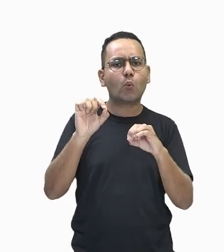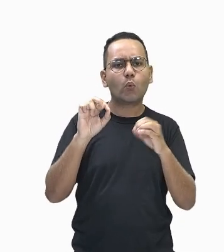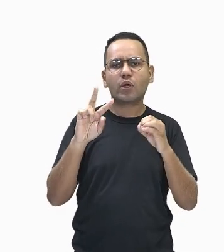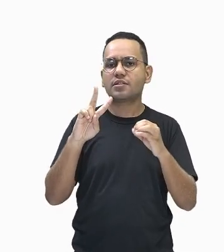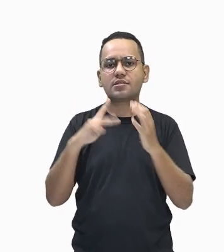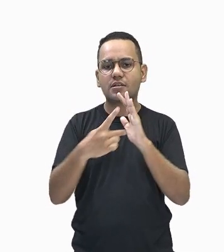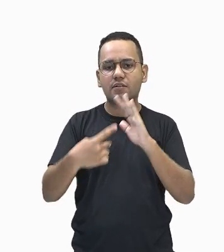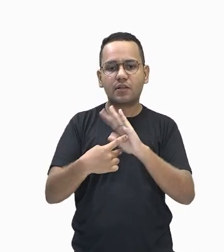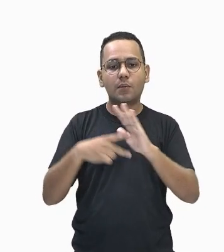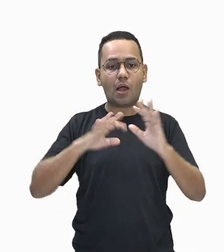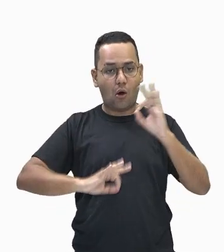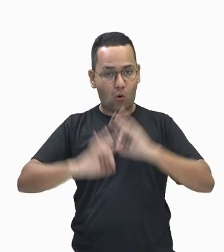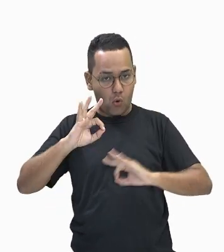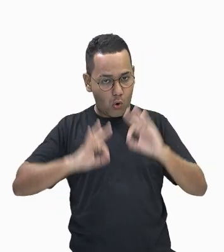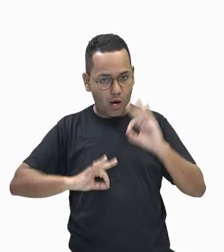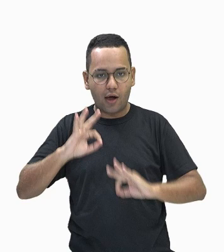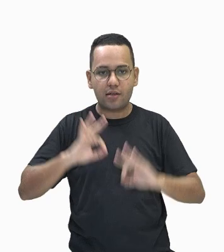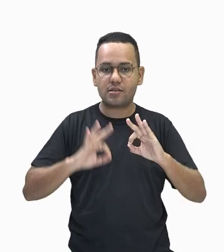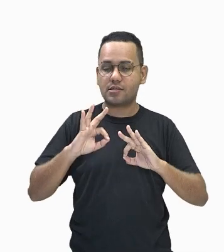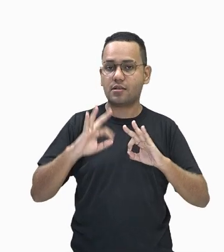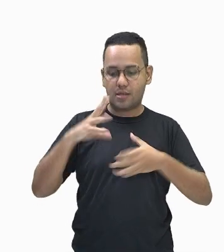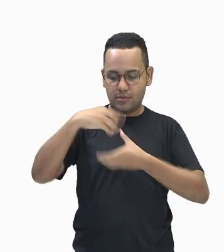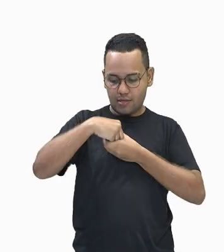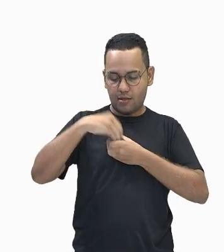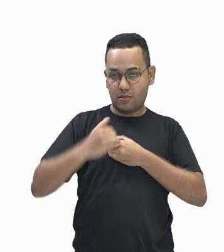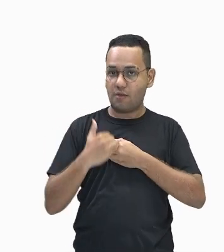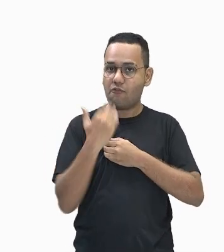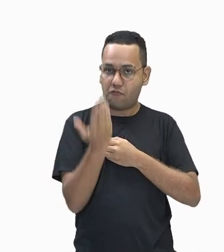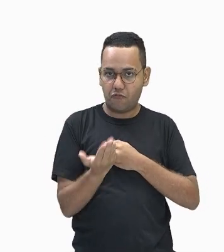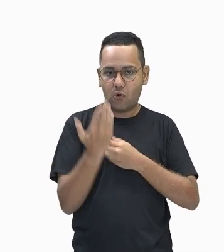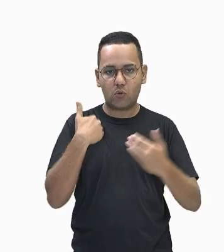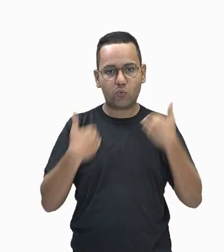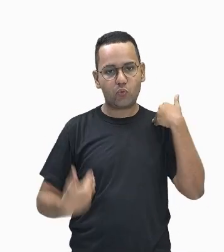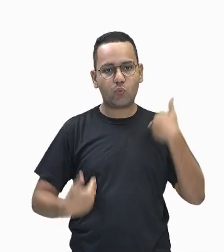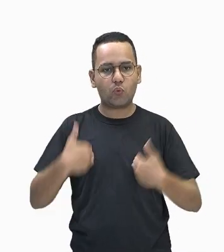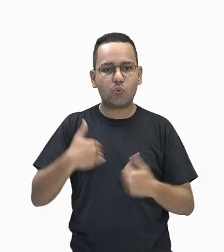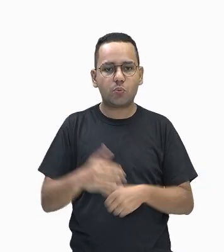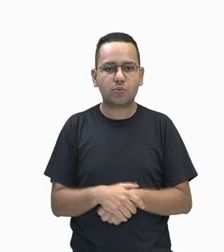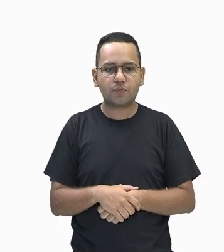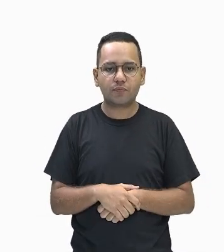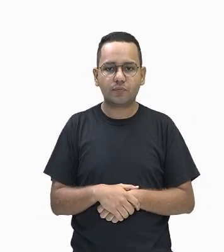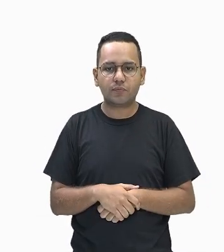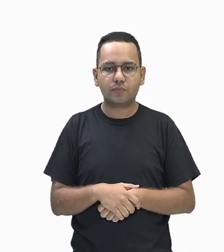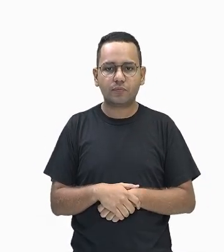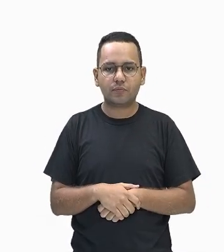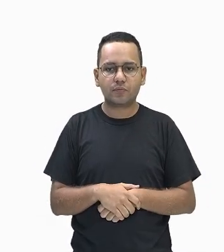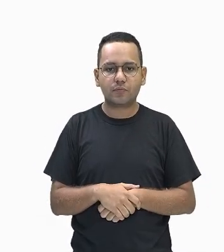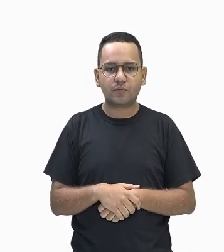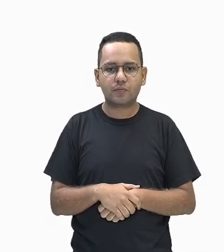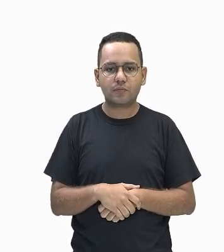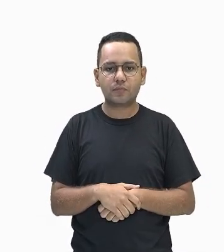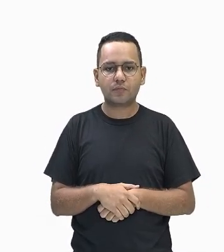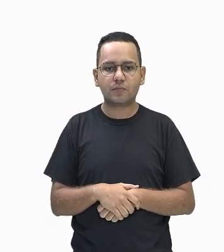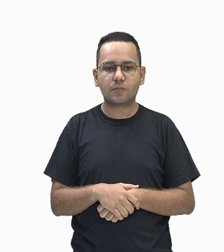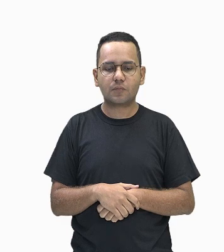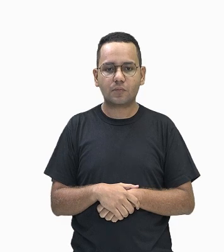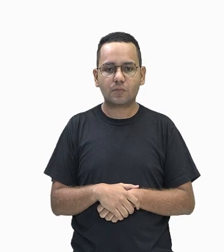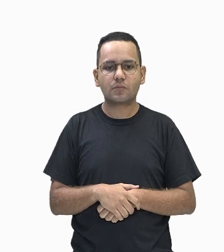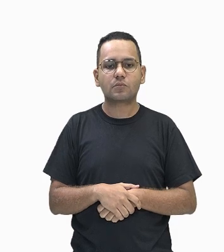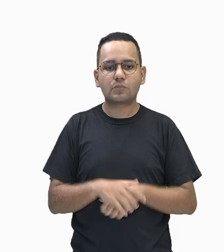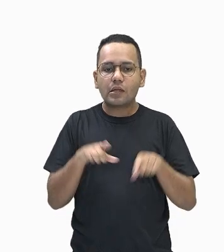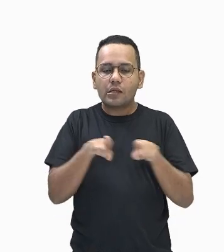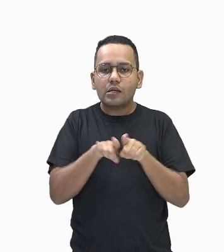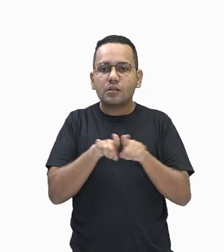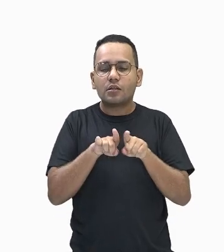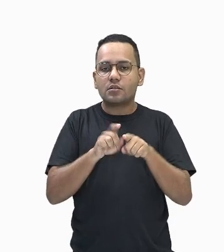corpo, externa e internamente, pois ocupa a cavidade que existem entre os órgãos. Tá bom? Eu